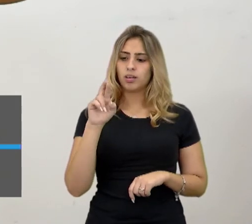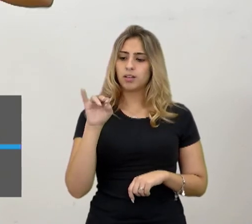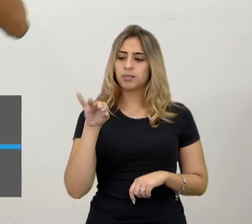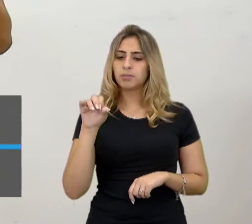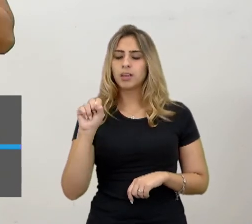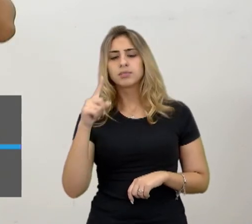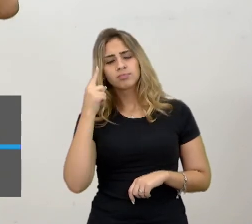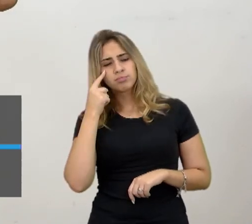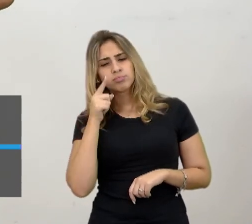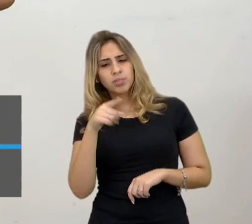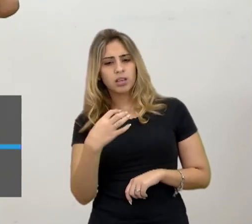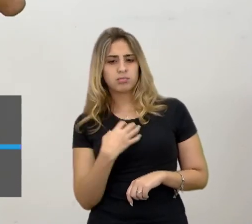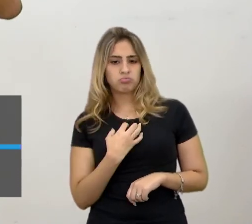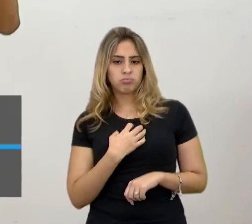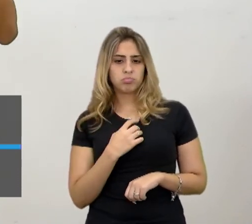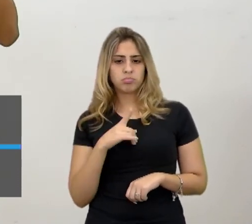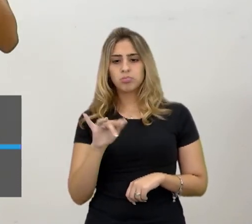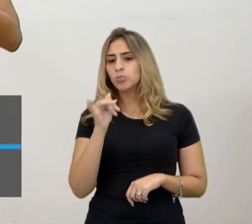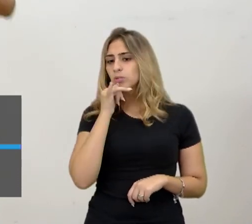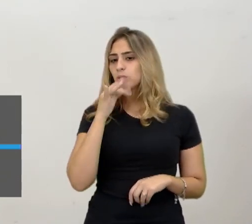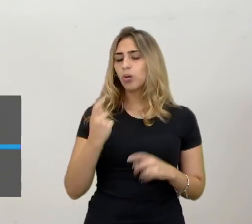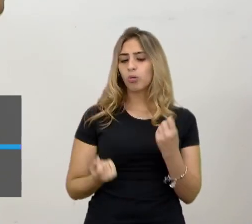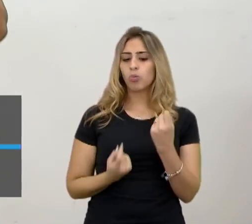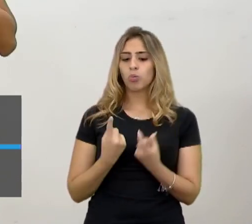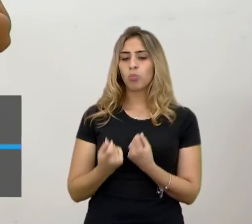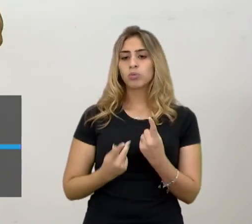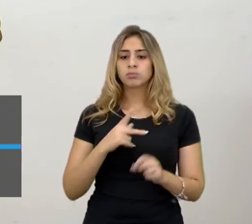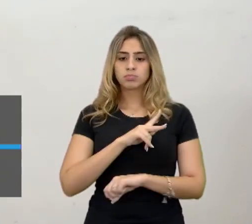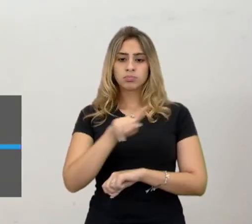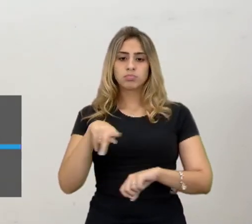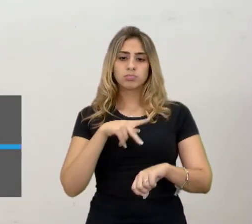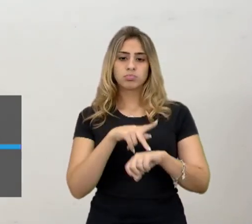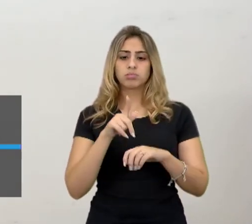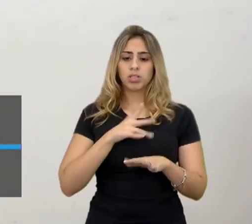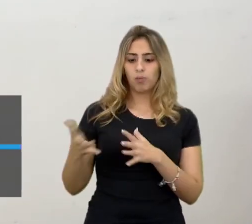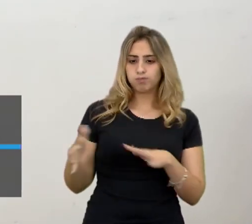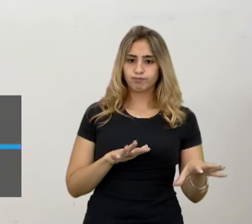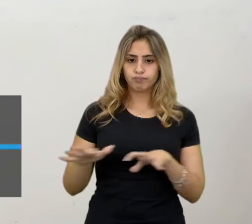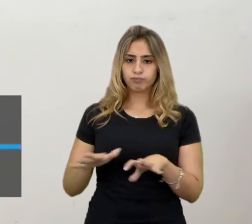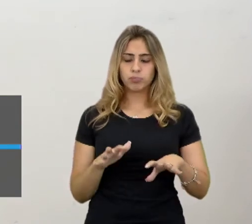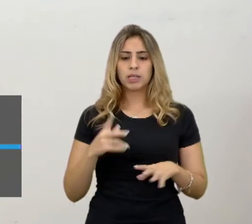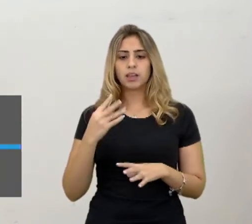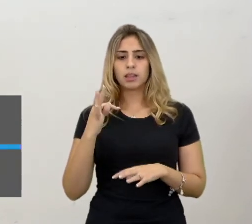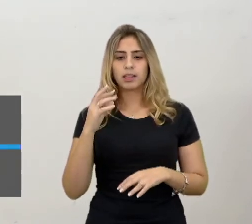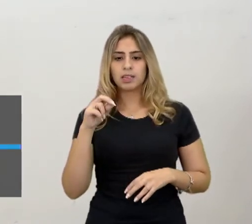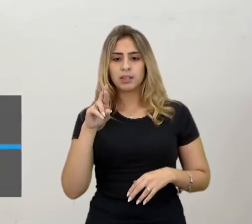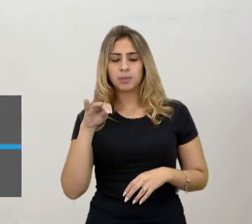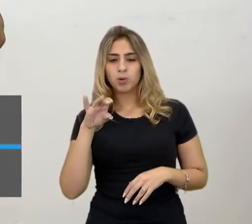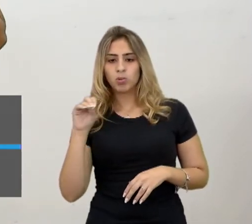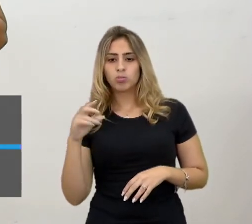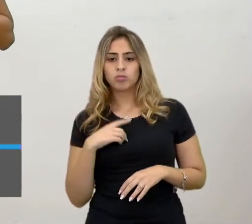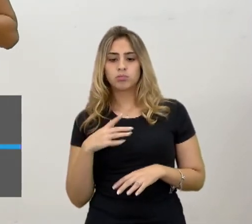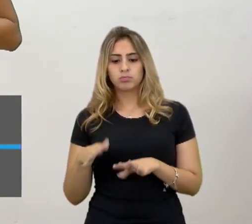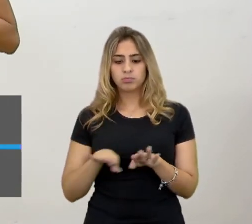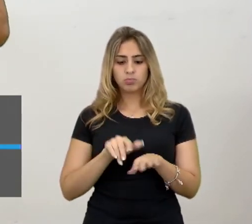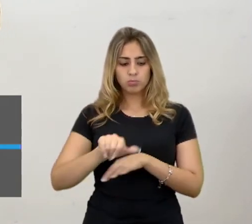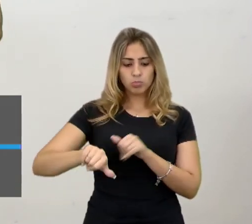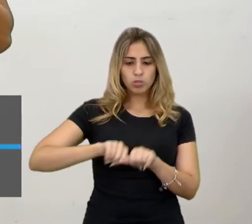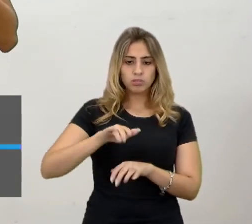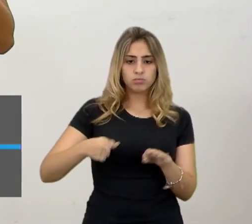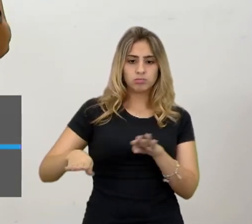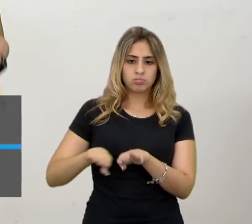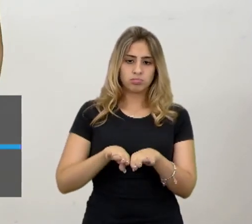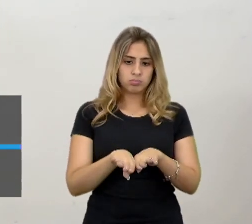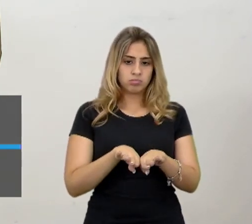nisso. Porque, por exemplo, que alguns países, embora tenha terremoto, embora tenha movimento de placas tectônicas,